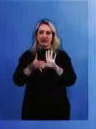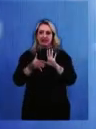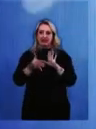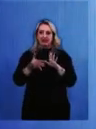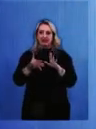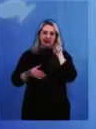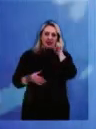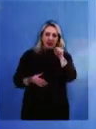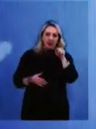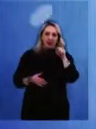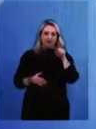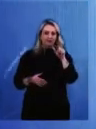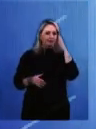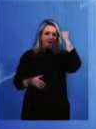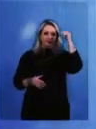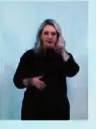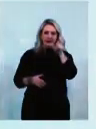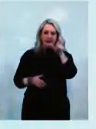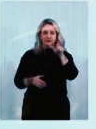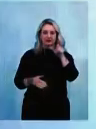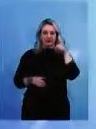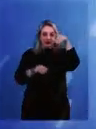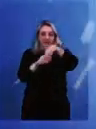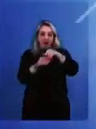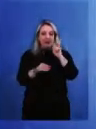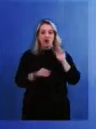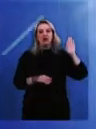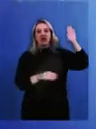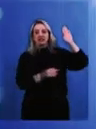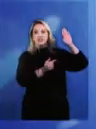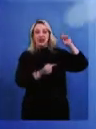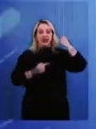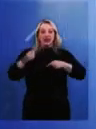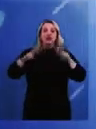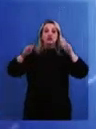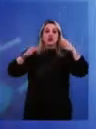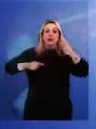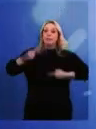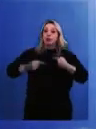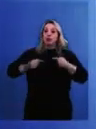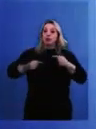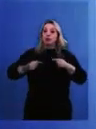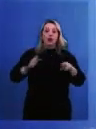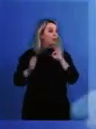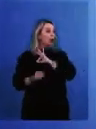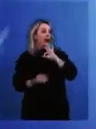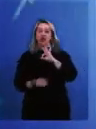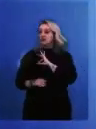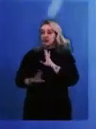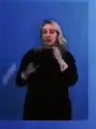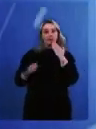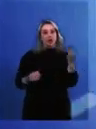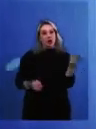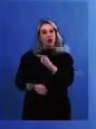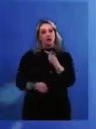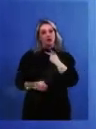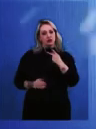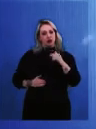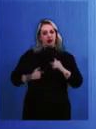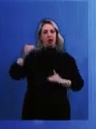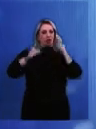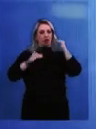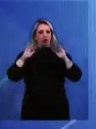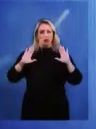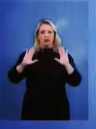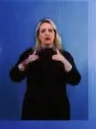a estrela deveria ser o eleitor e não o candidato. O debate aqui tem que ser sobre política e não sobre polícia. Então eu peço para que vocês não se exaltem mais,